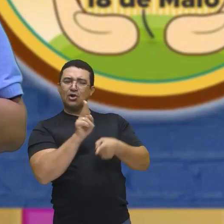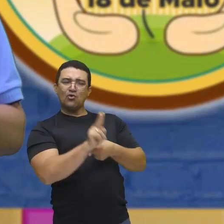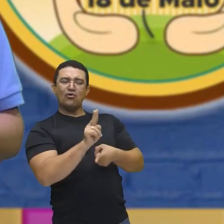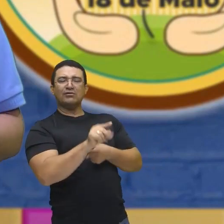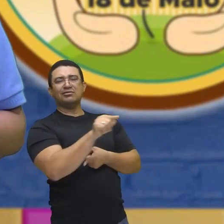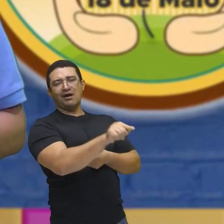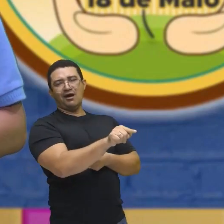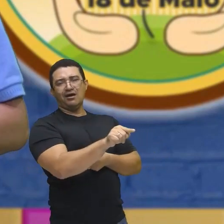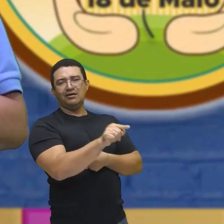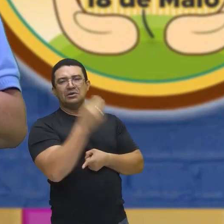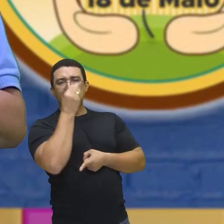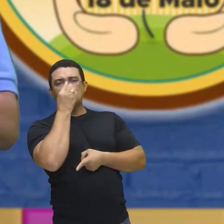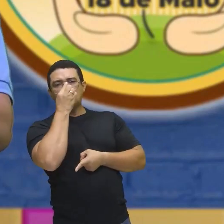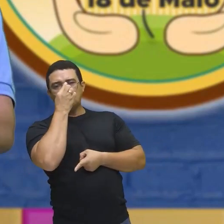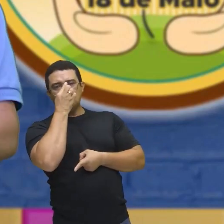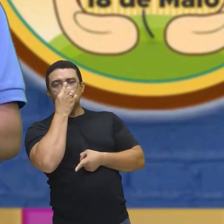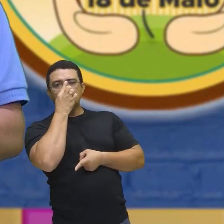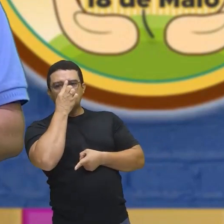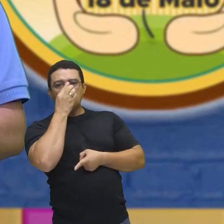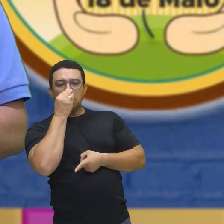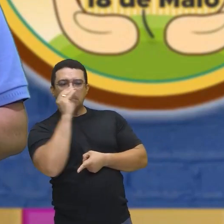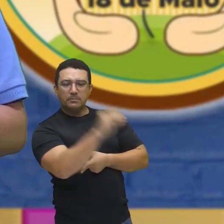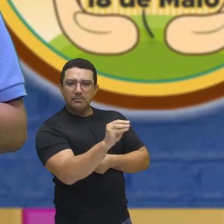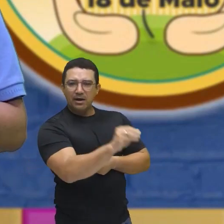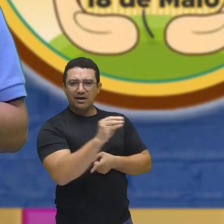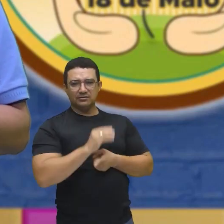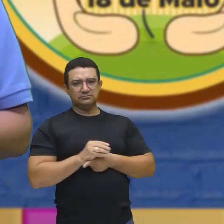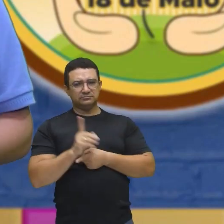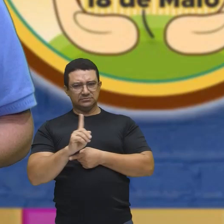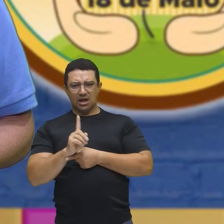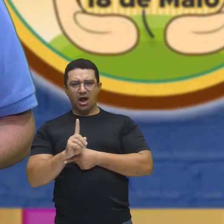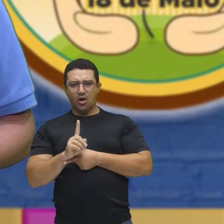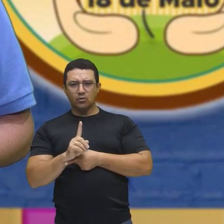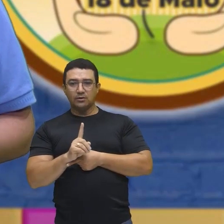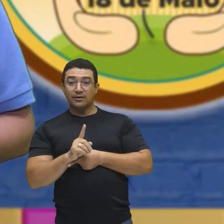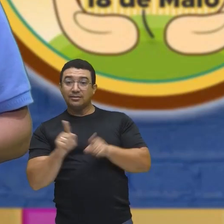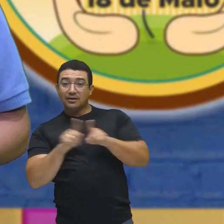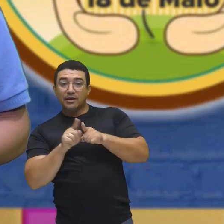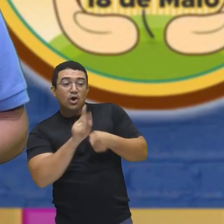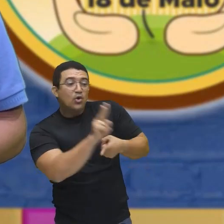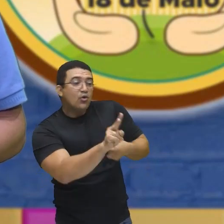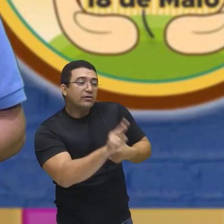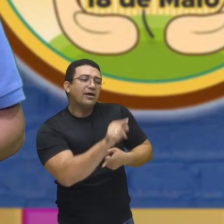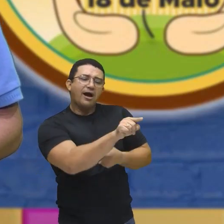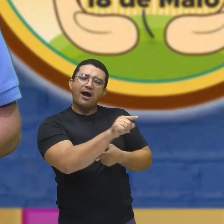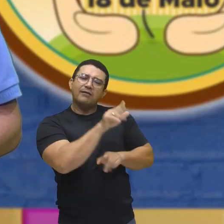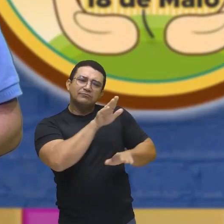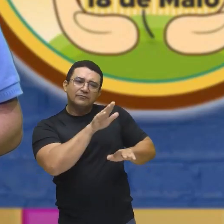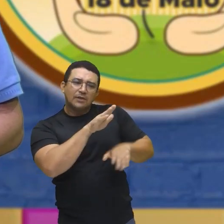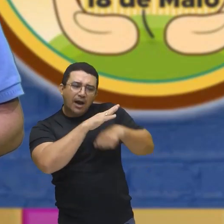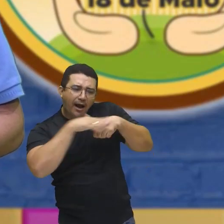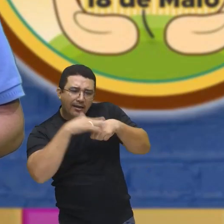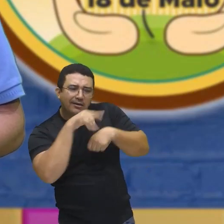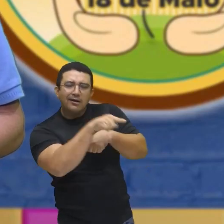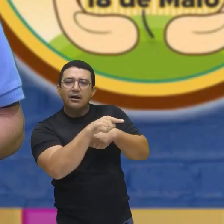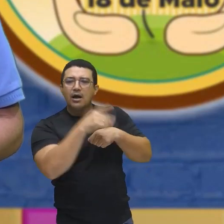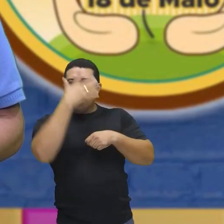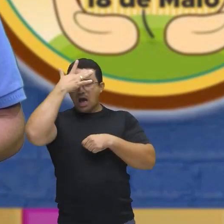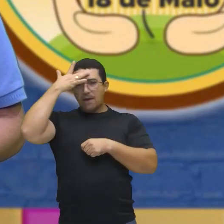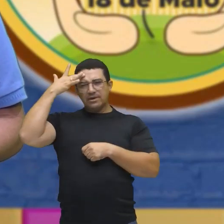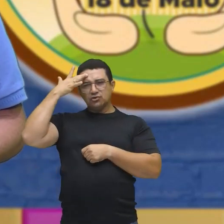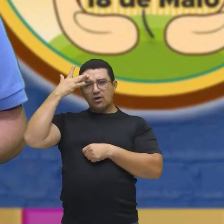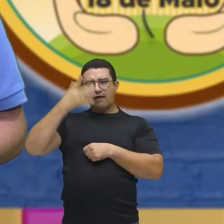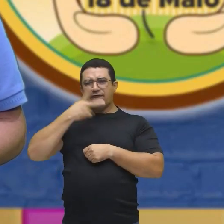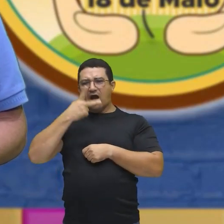é recriminar, não é ser... Não, nós temos que ter um olhar de cuidado. Um olhar de cuidado porque quando uma pessoa diz eu não